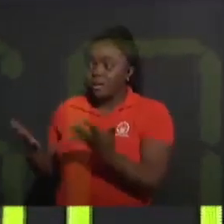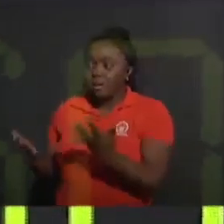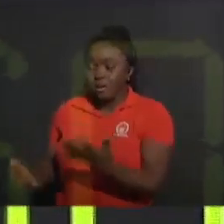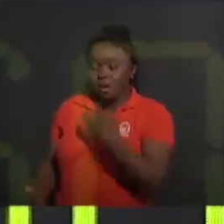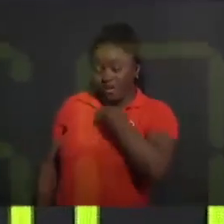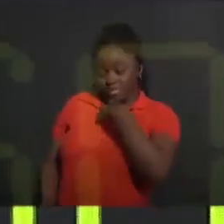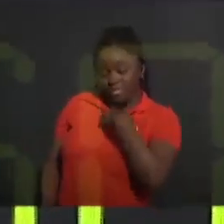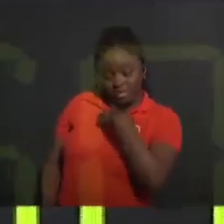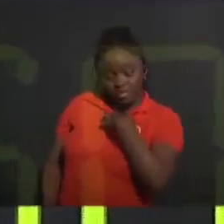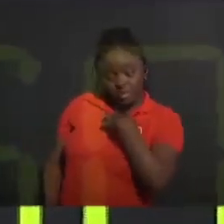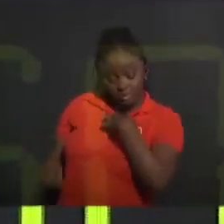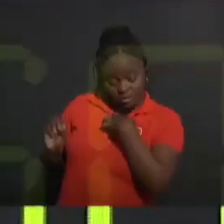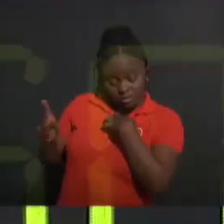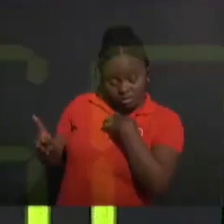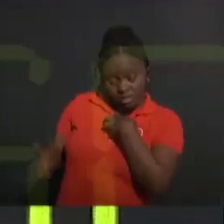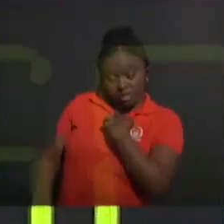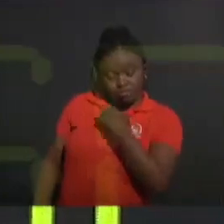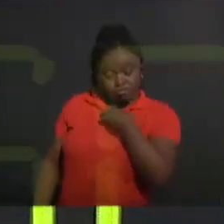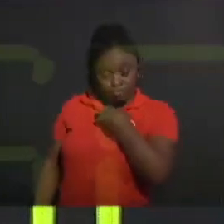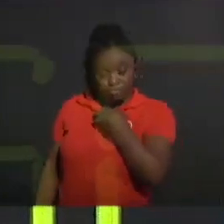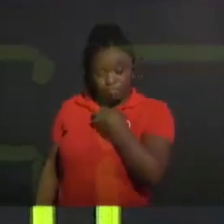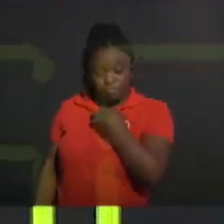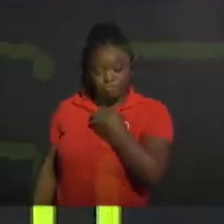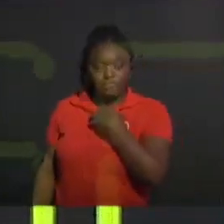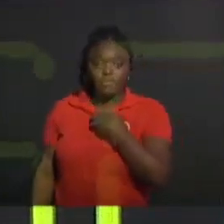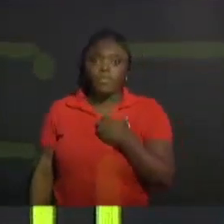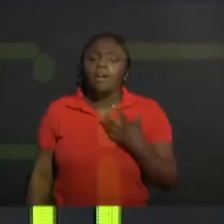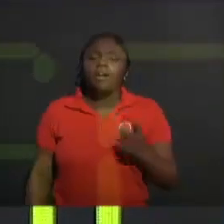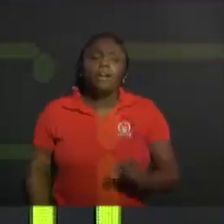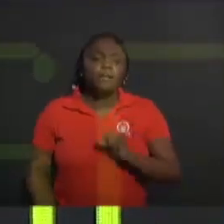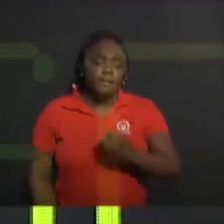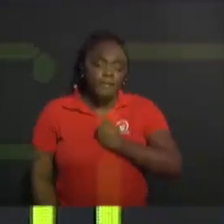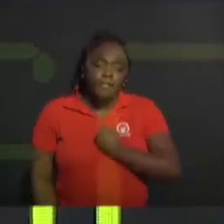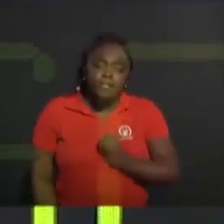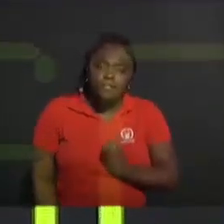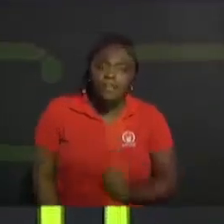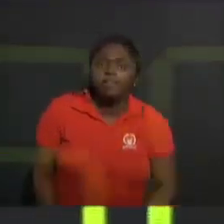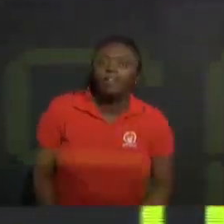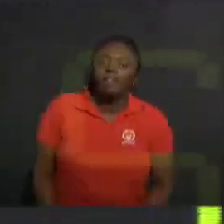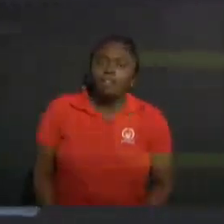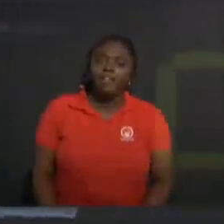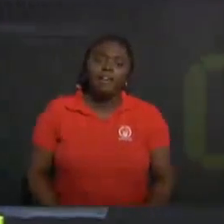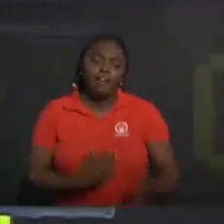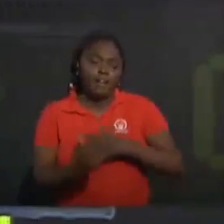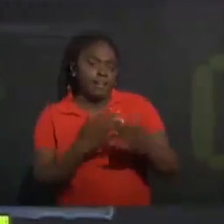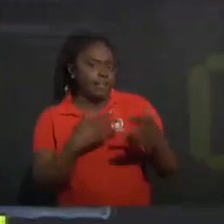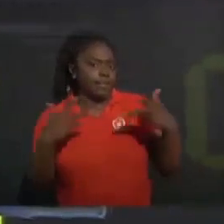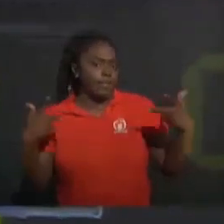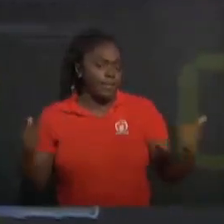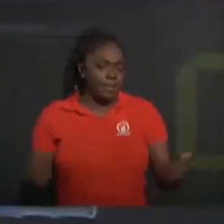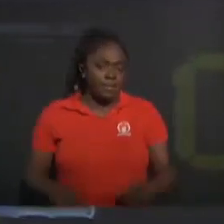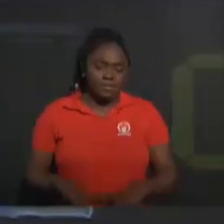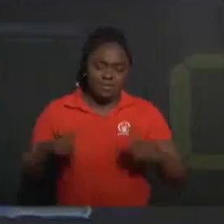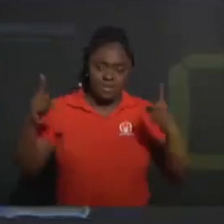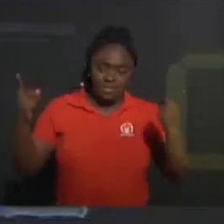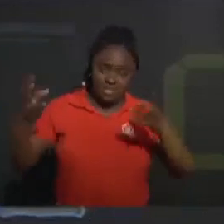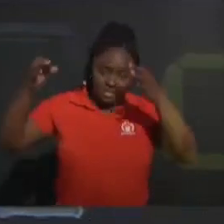estou sentindo. Isso é diarreia, isso é gases, é alguma qualquer coisa. Menos...